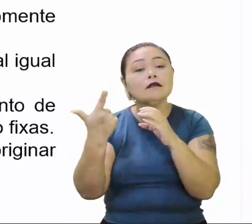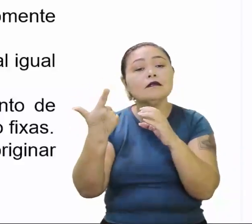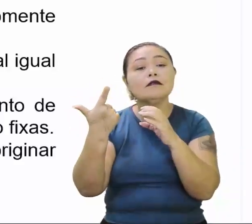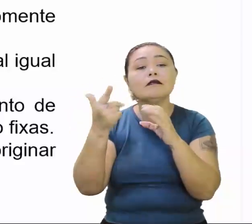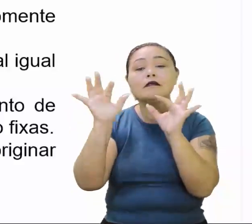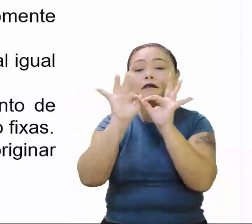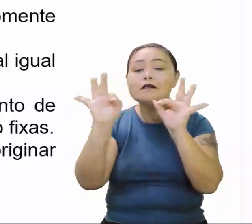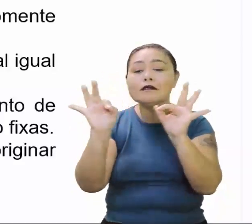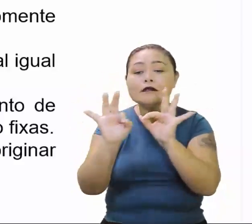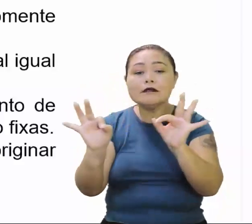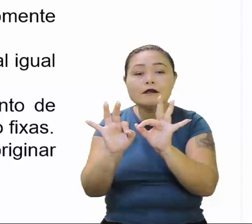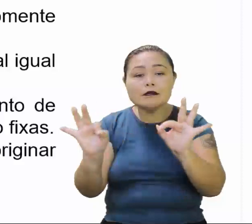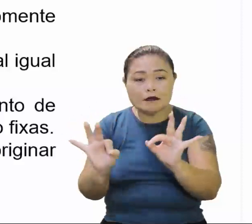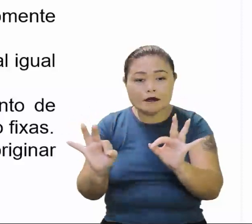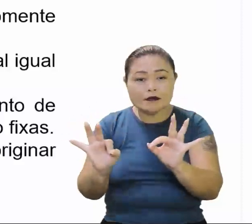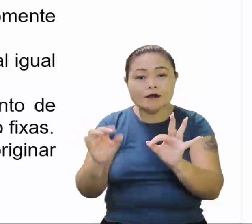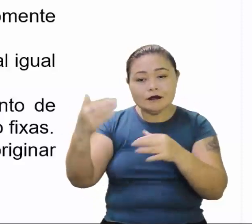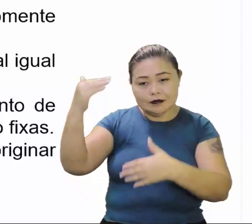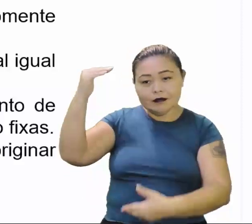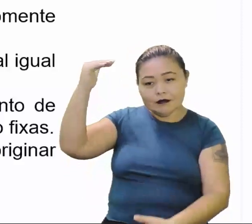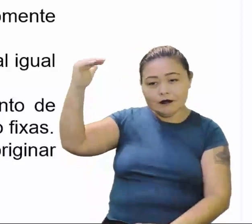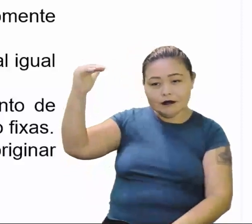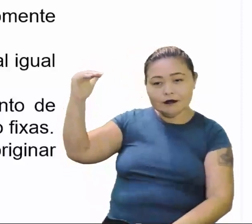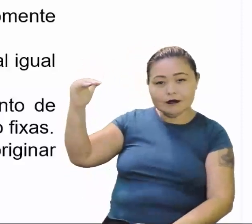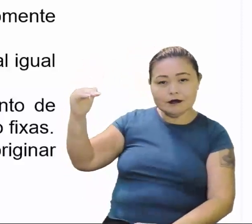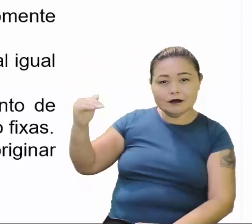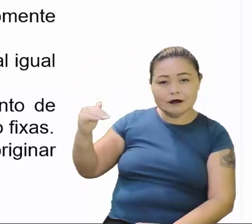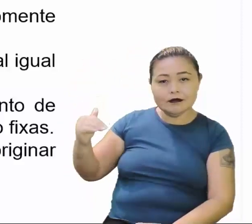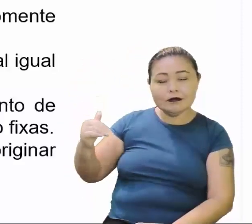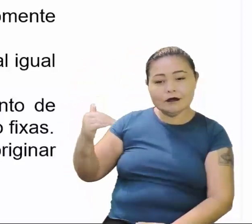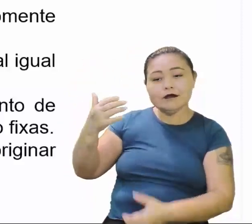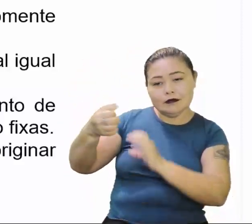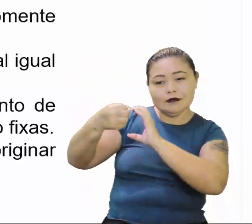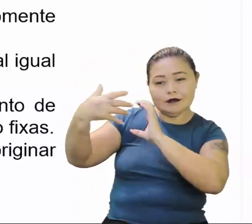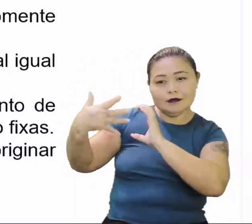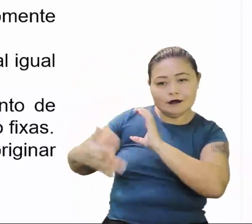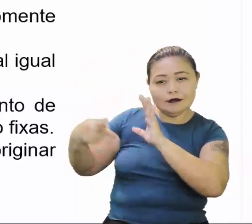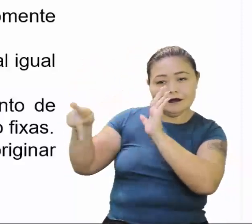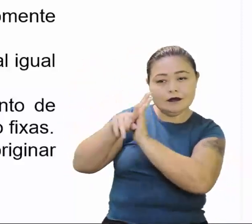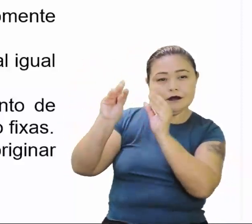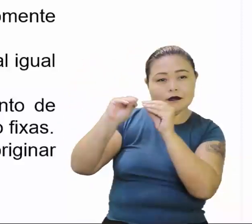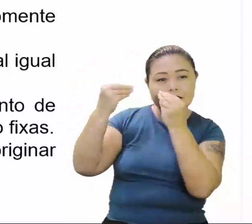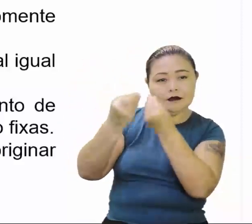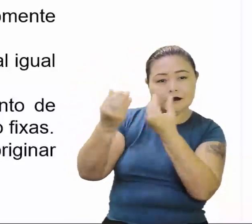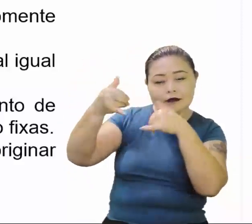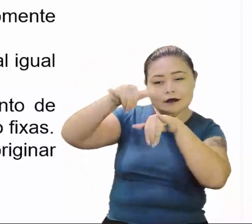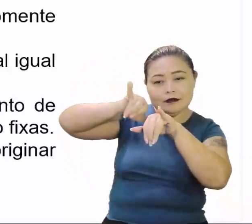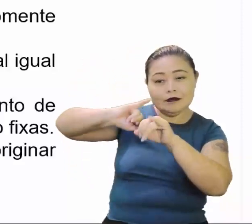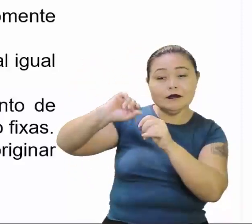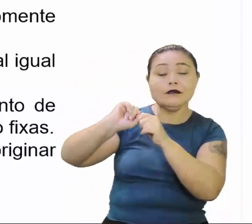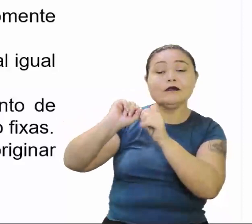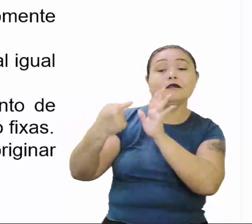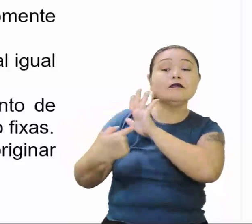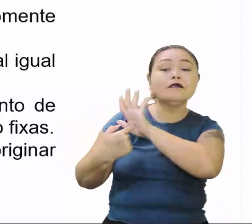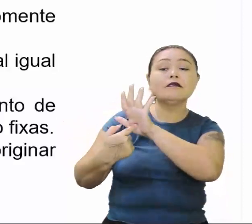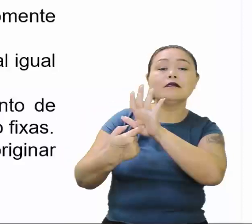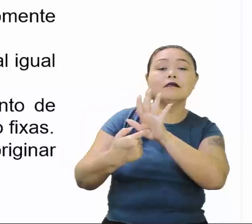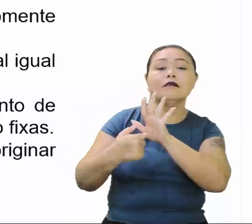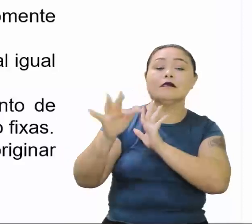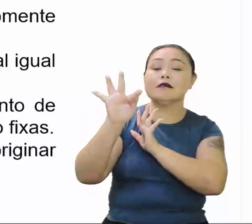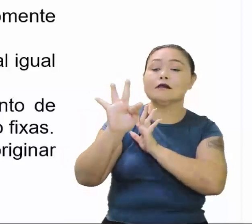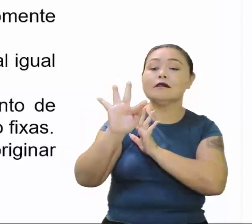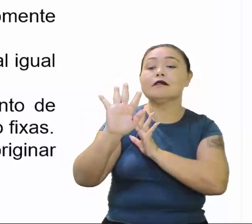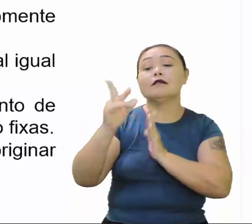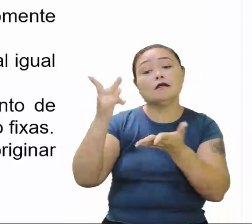Considere as seguintes afirmativas com relação às características das substâncias químicas e indique